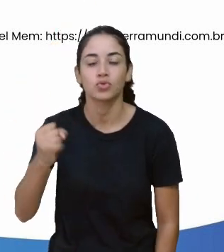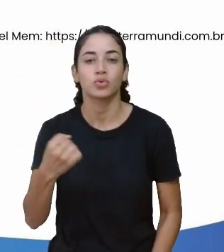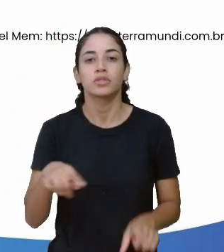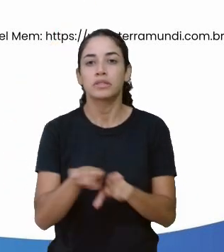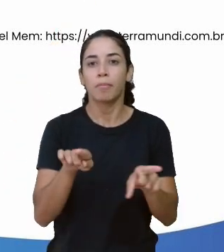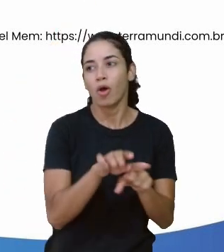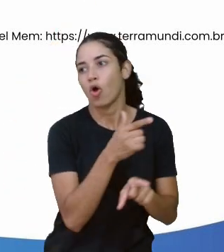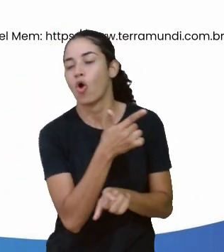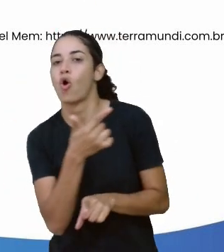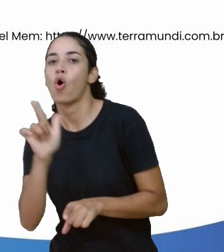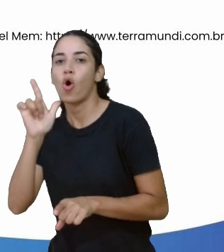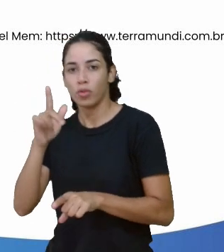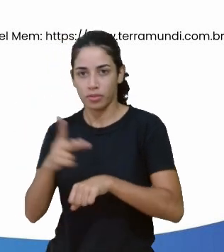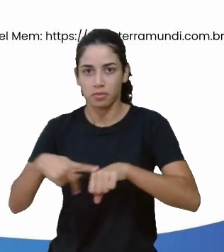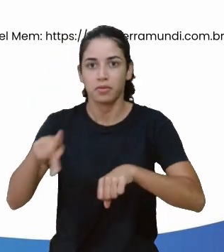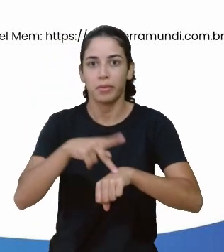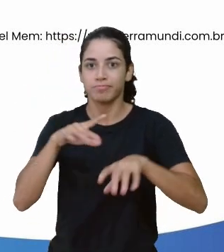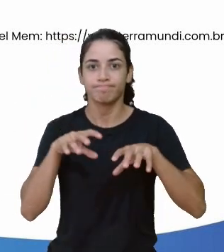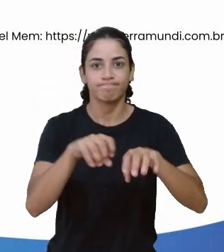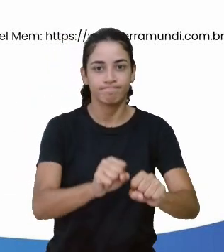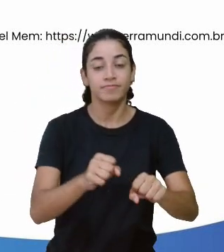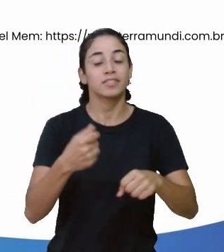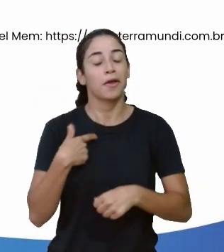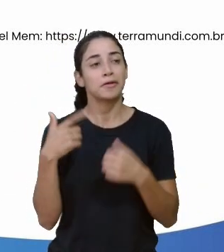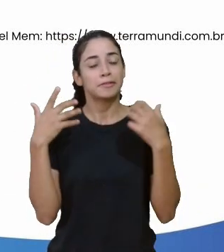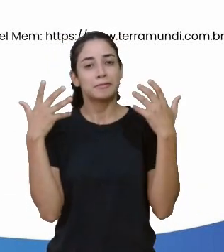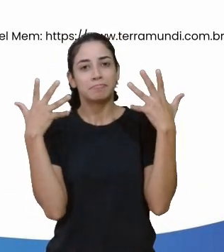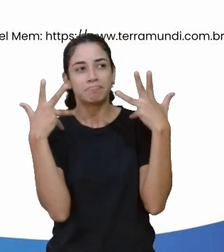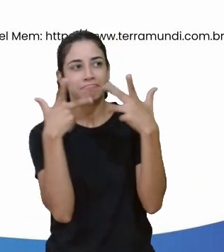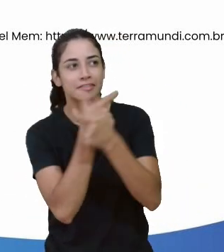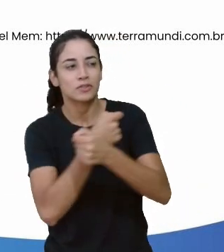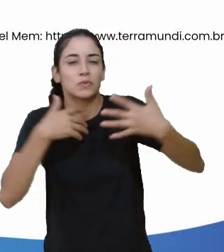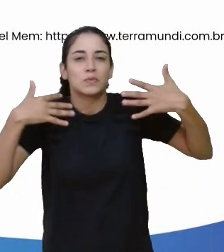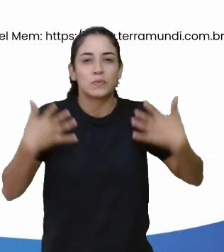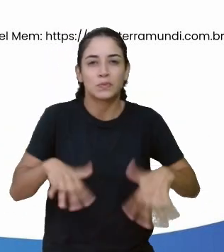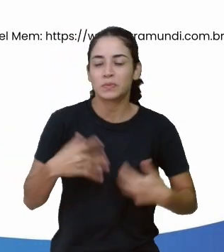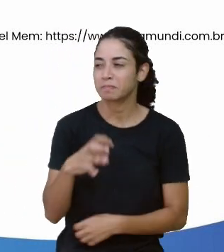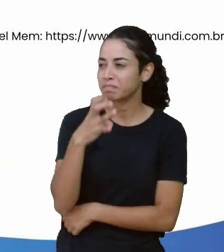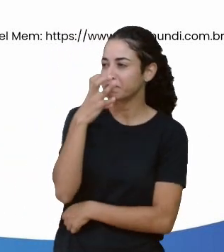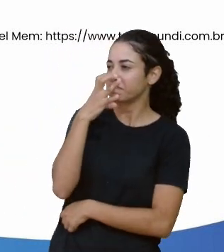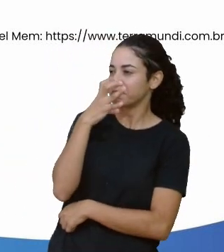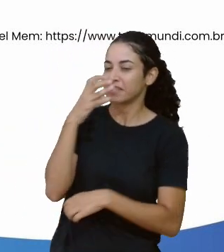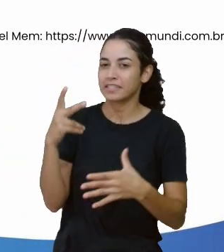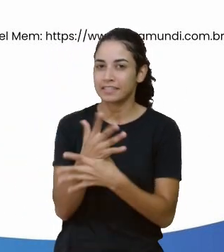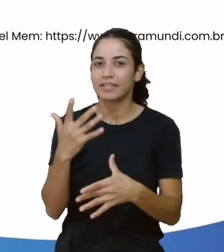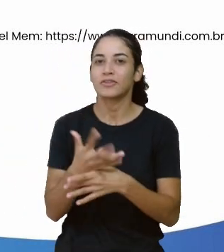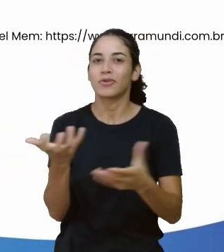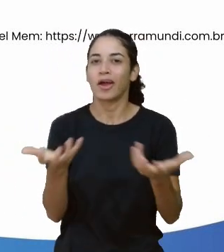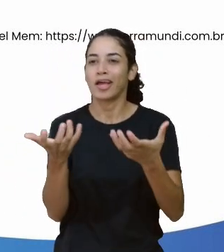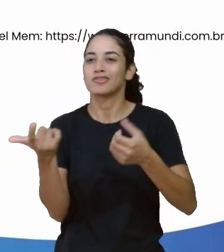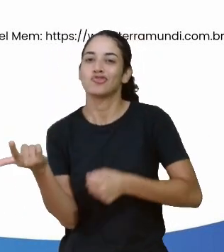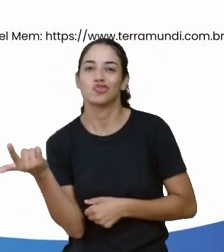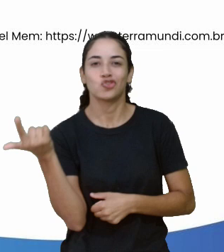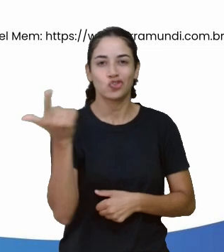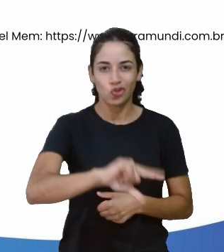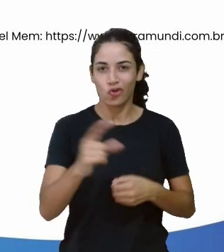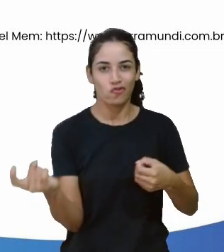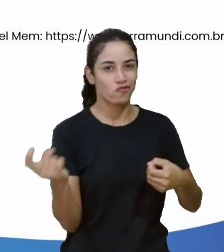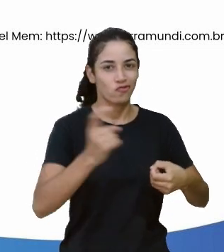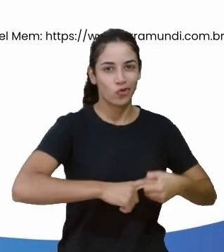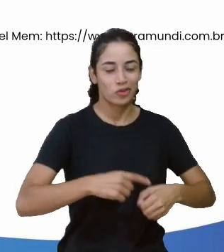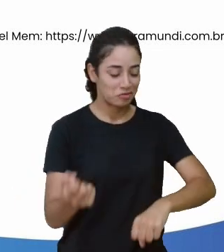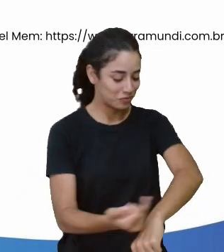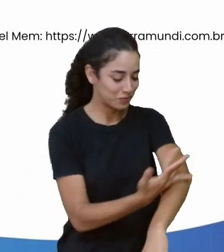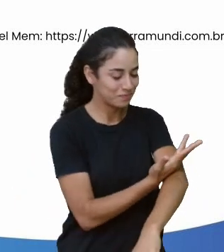islamizada. Fiquei encantada com a beleza local e a cidade já me chama para uma próxima viagem e novas